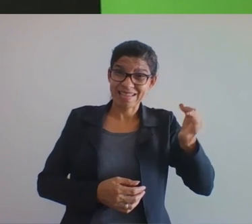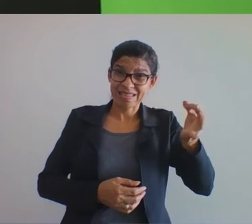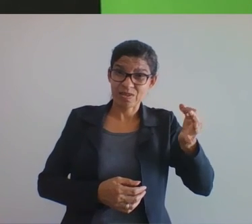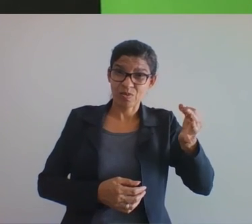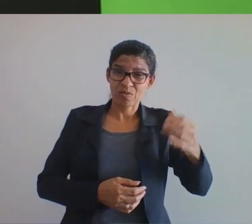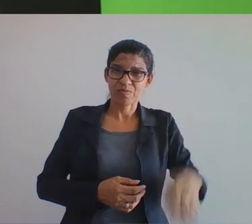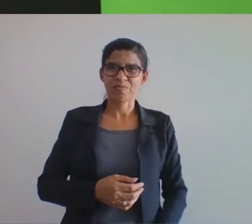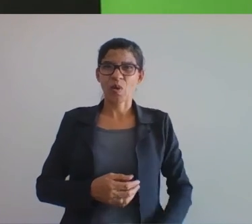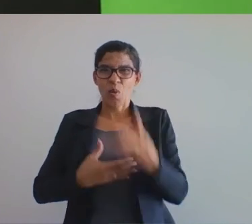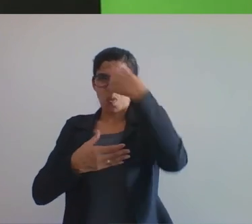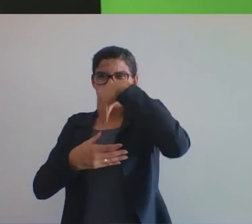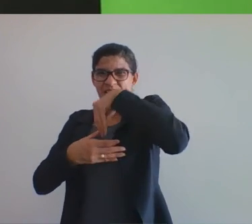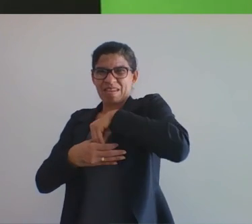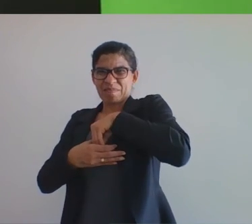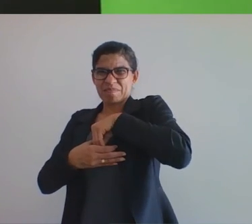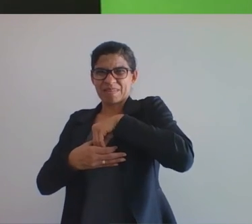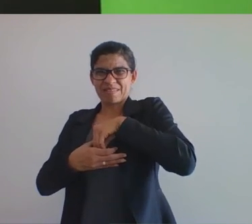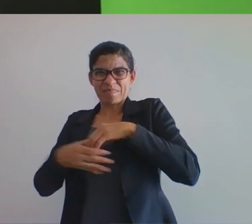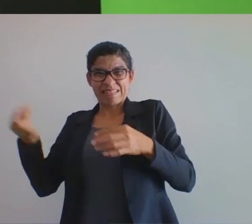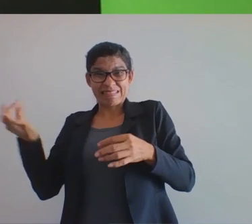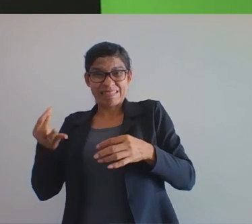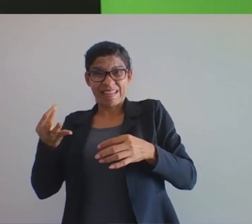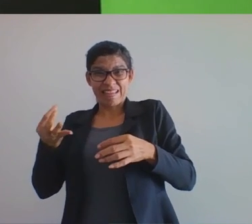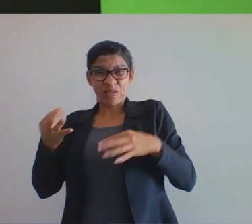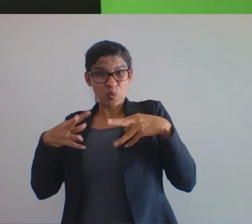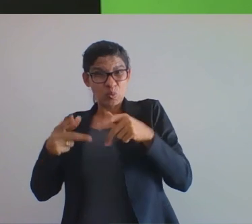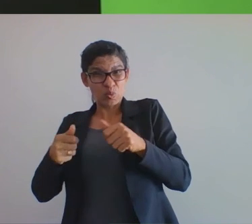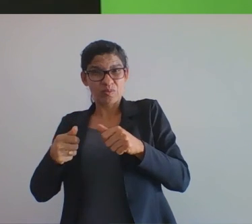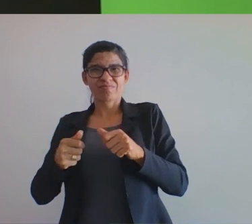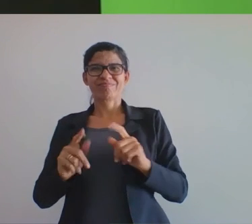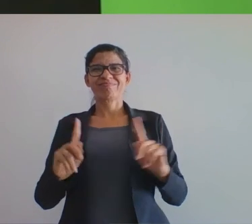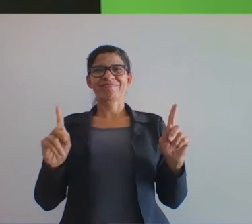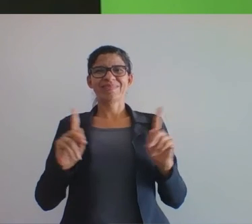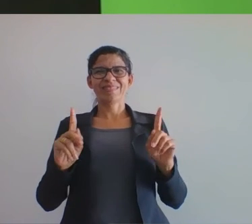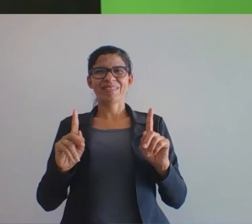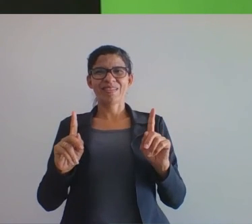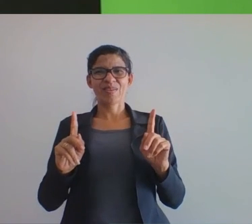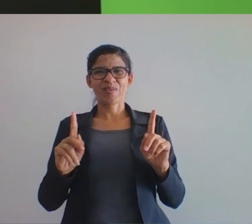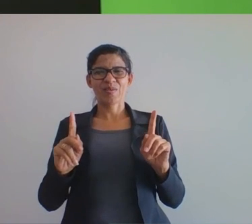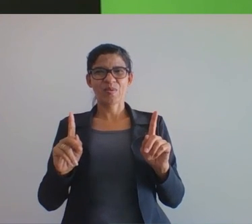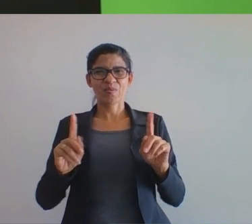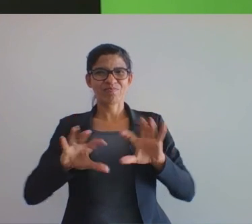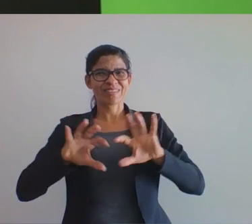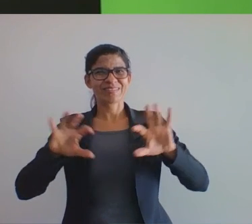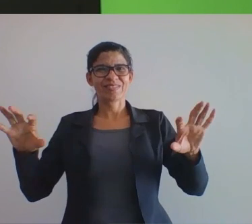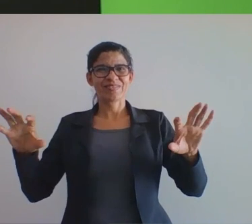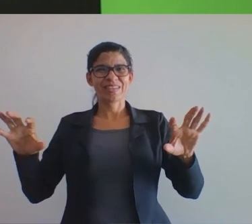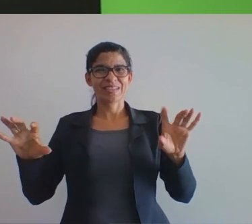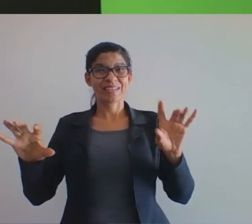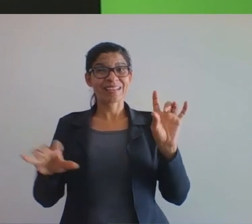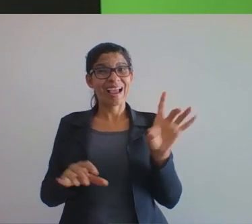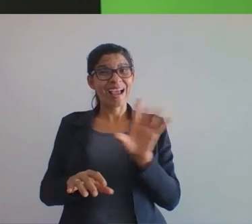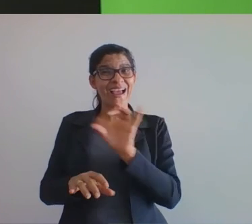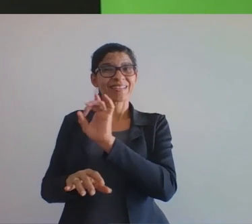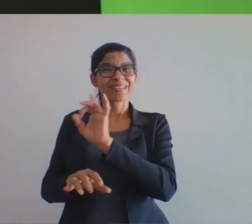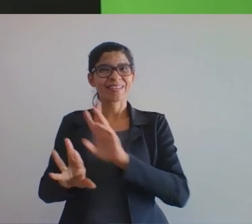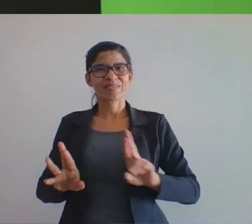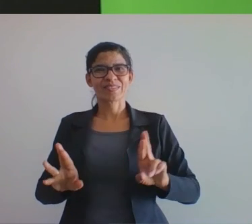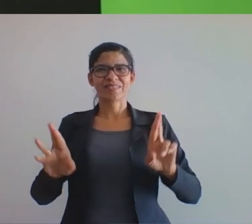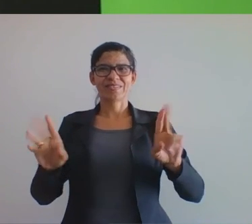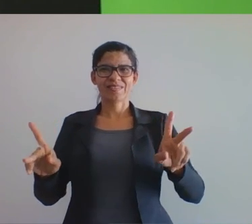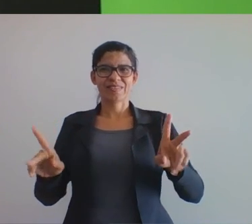o empirismo é certo totalmente. Cada um tem o seu lado, ou seja, para